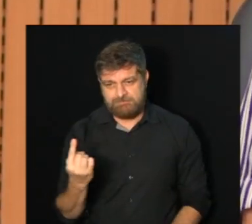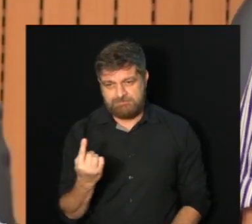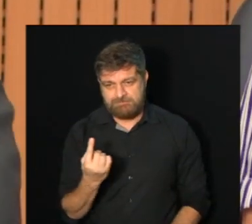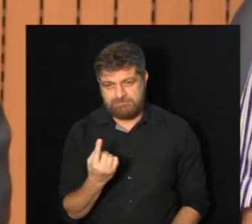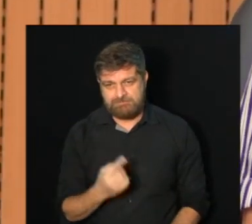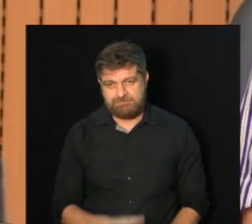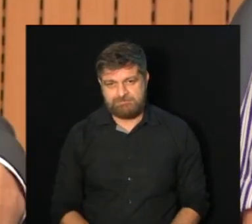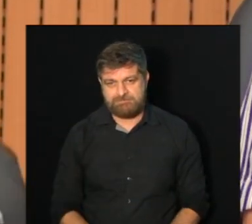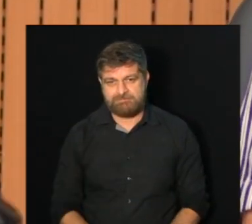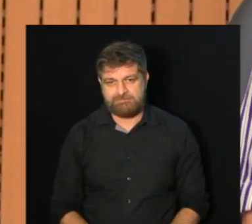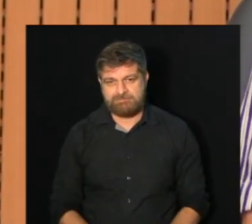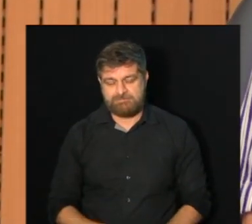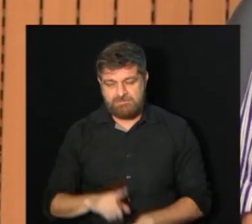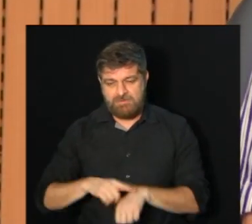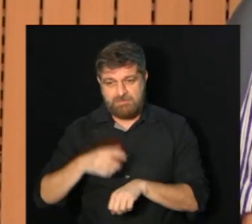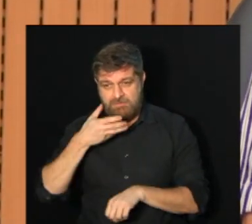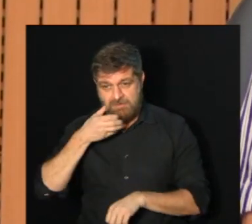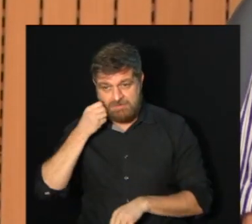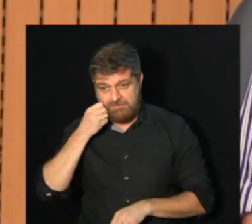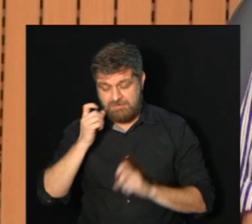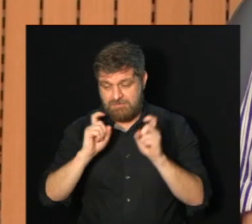Câmara Municipal de Campinas de hoje,